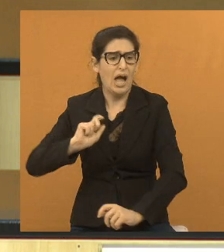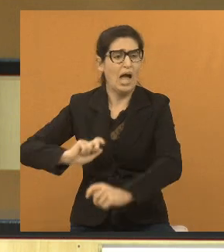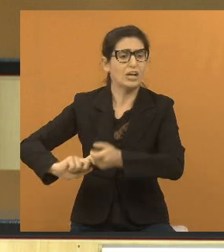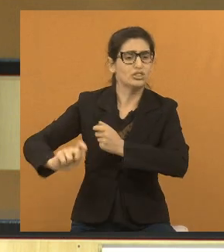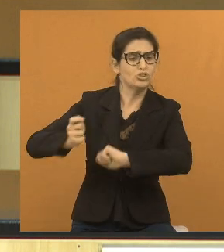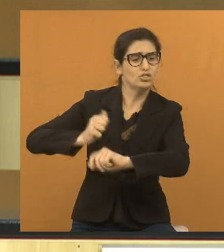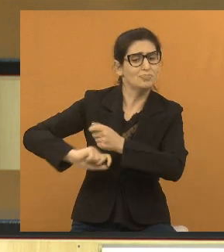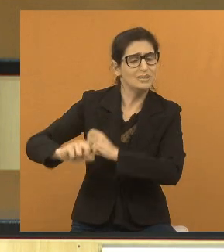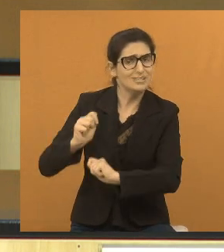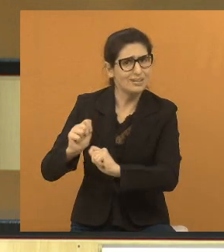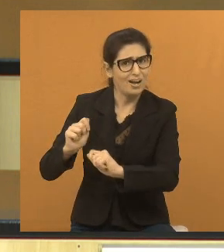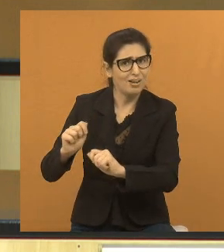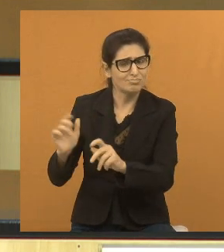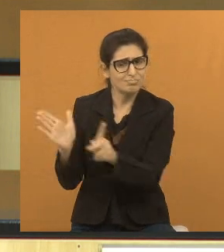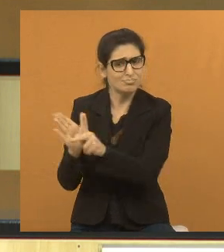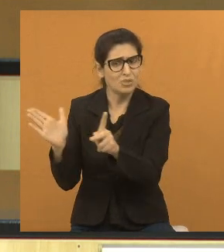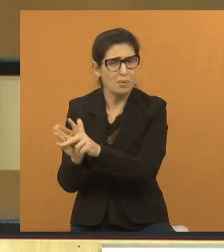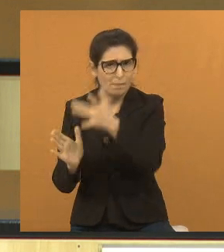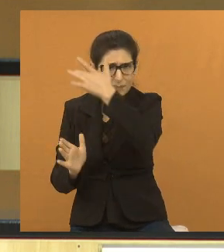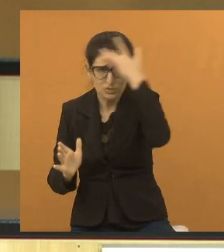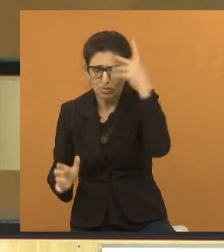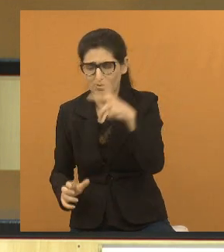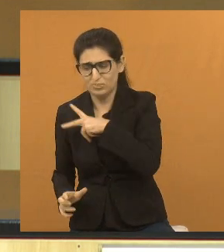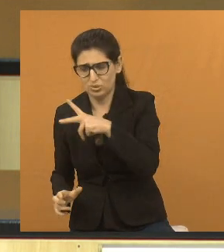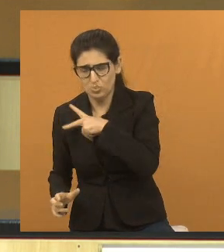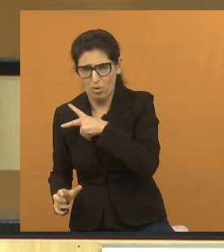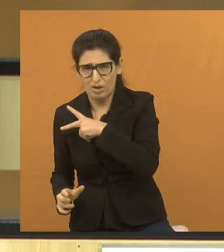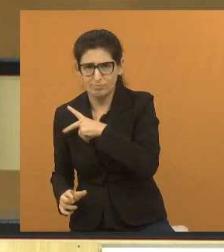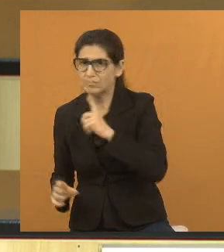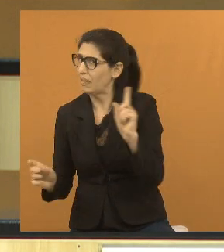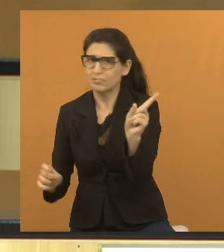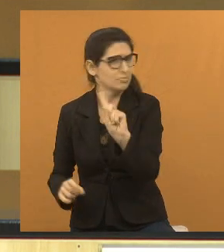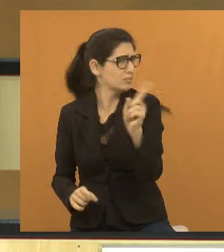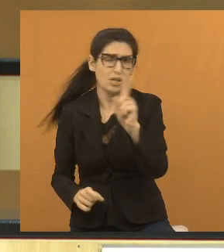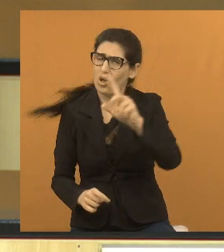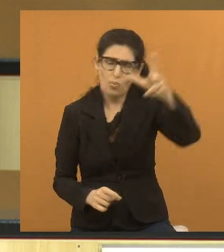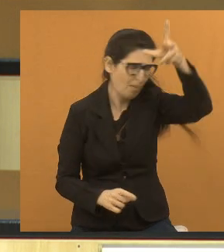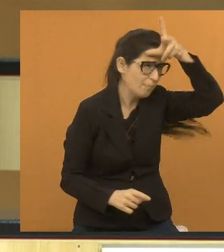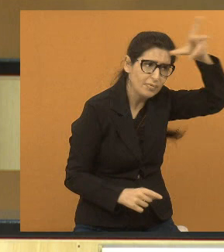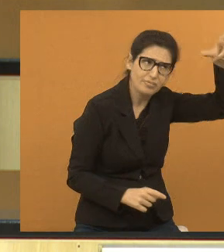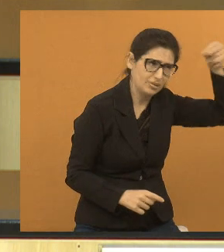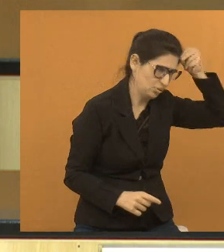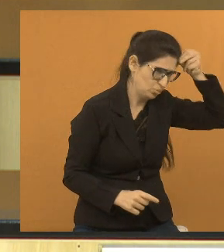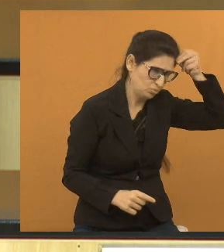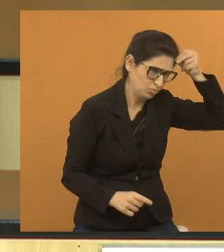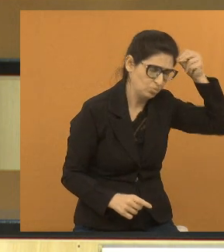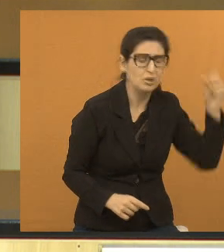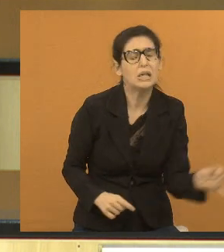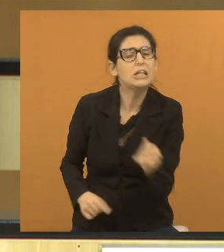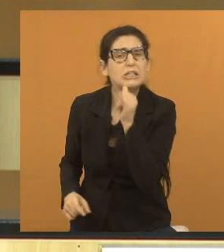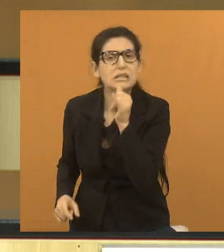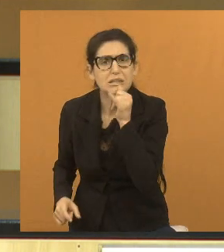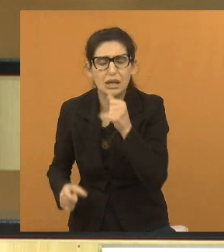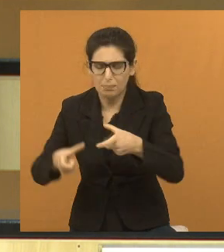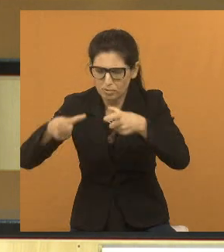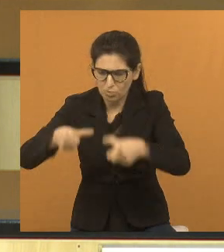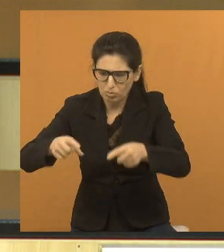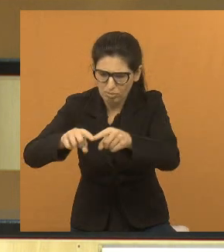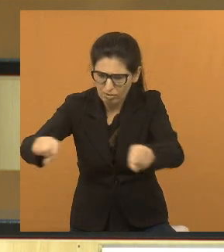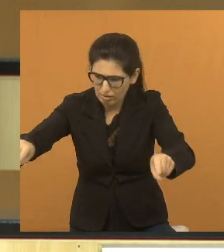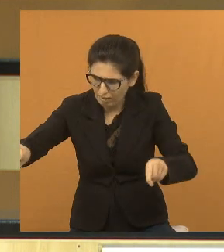a prefeitura. Tá? Então, o que acontece? Quando eles criam um loteamento e tem